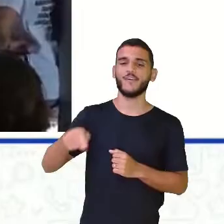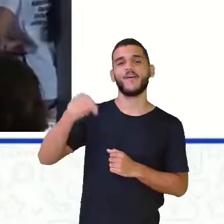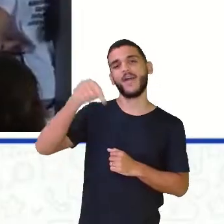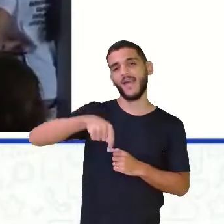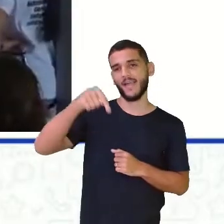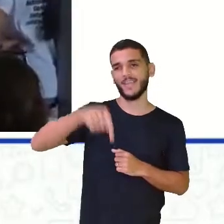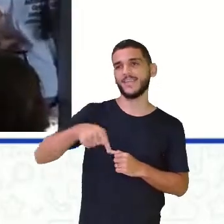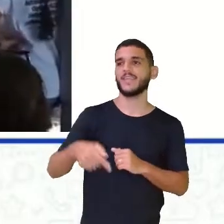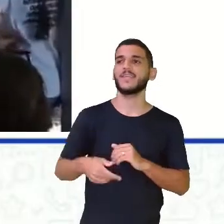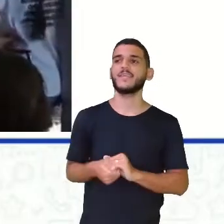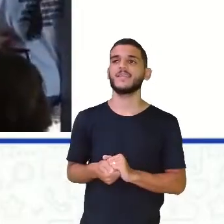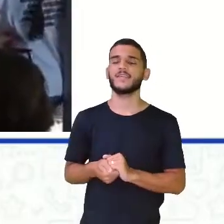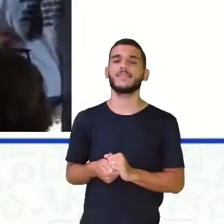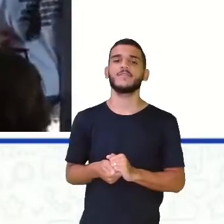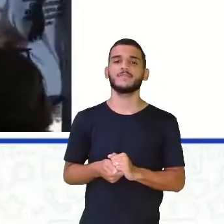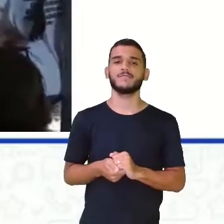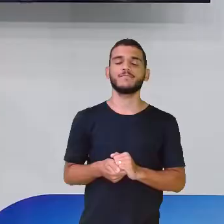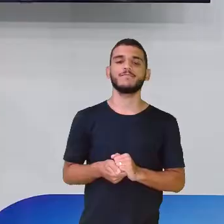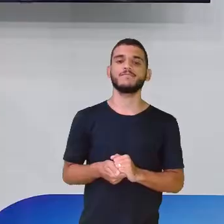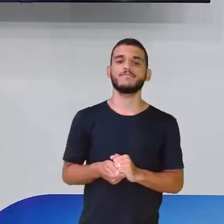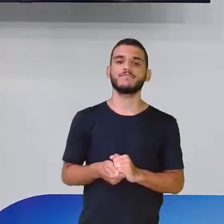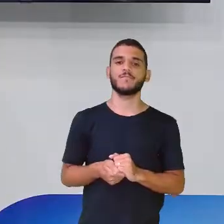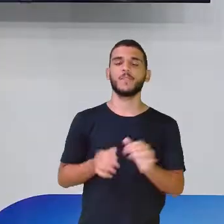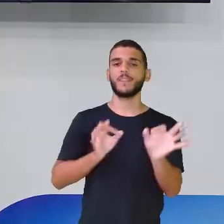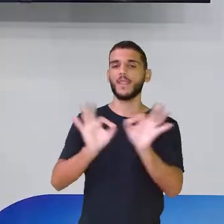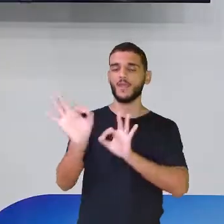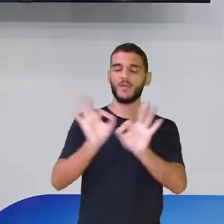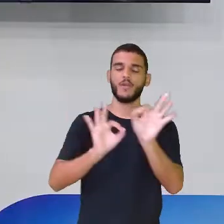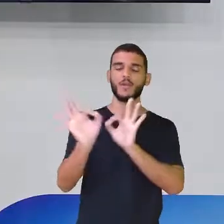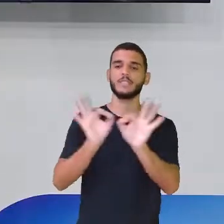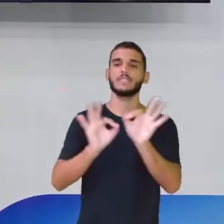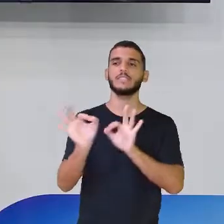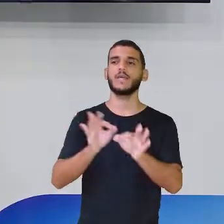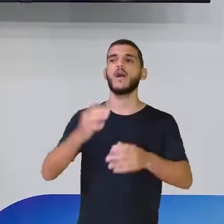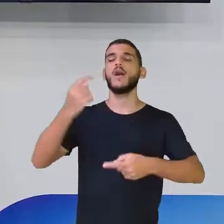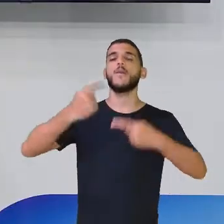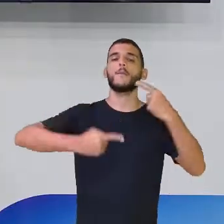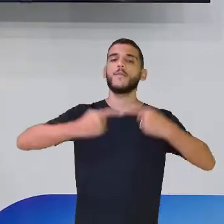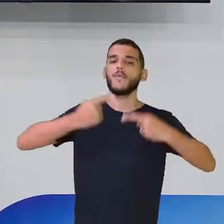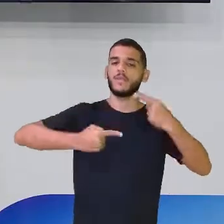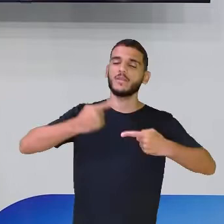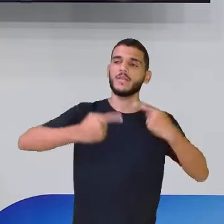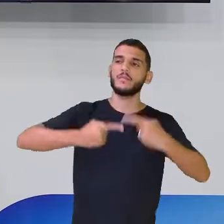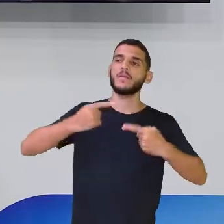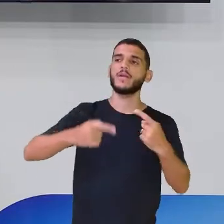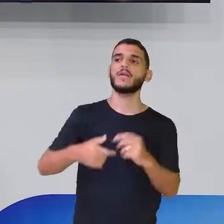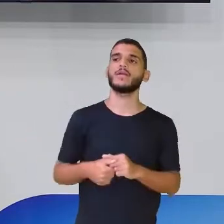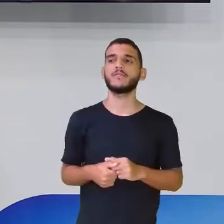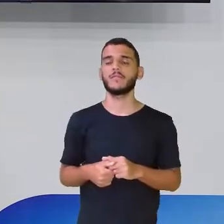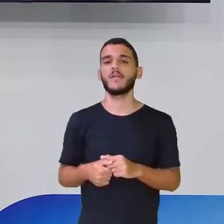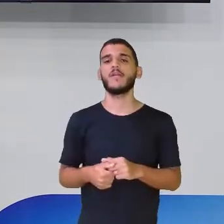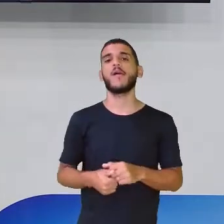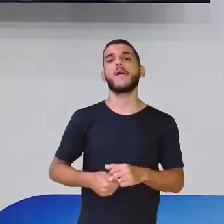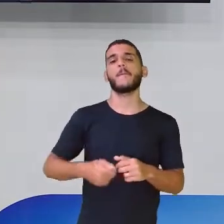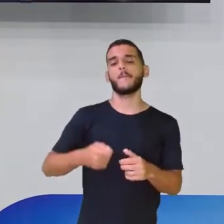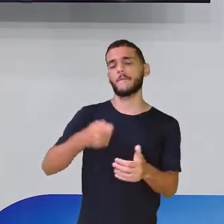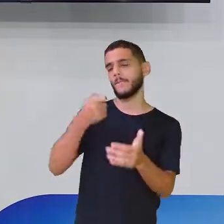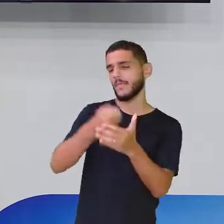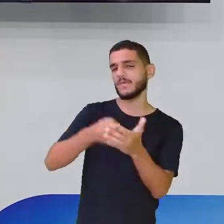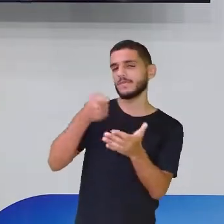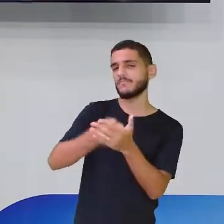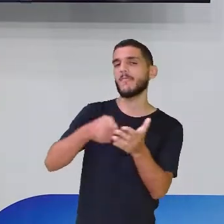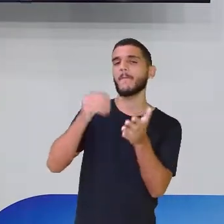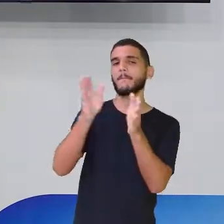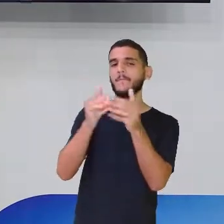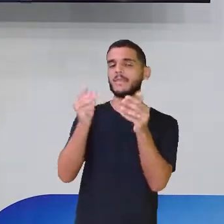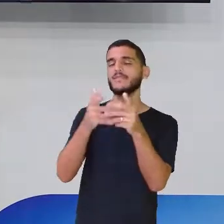rede, né, estão fazendo, se organizando, né, politicamente, né, pra fazer suas reivindicações. Então, isso aí,